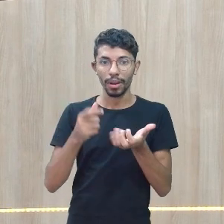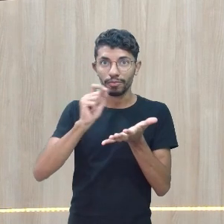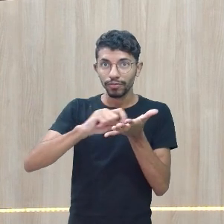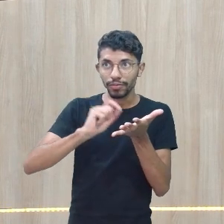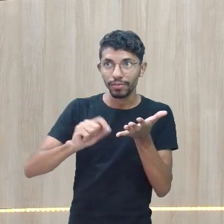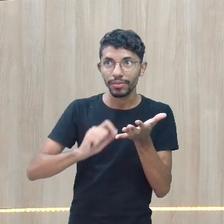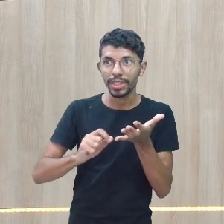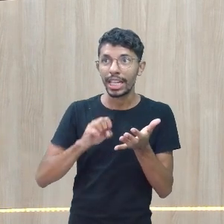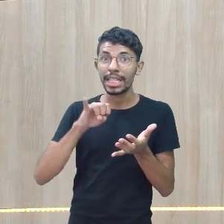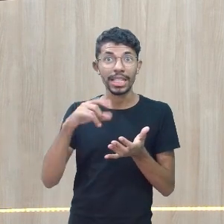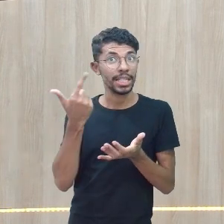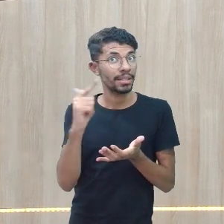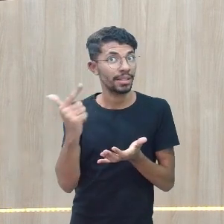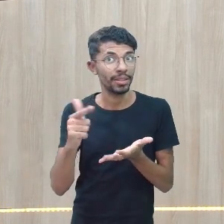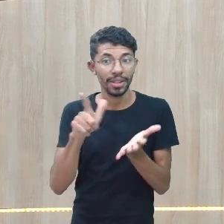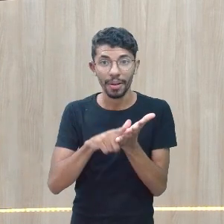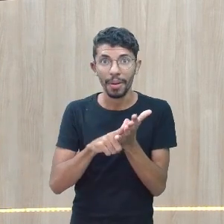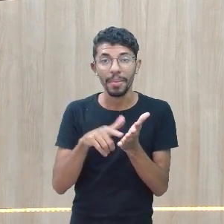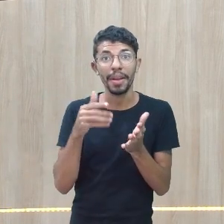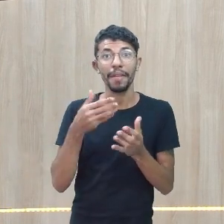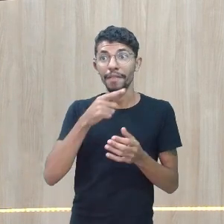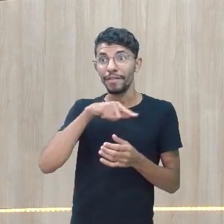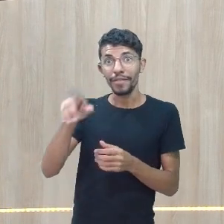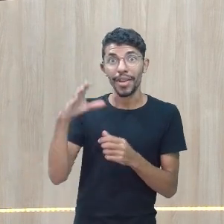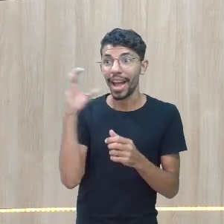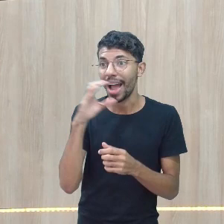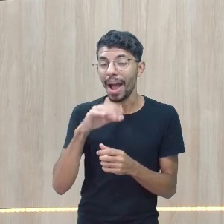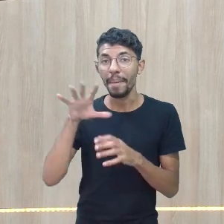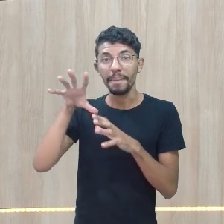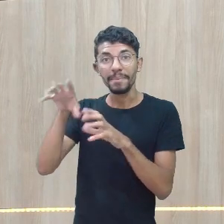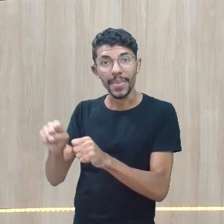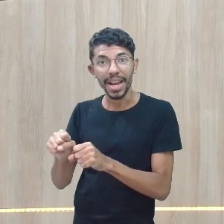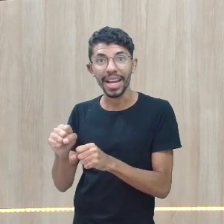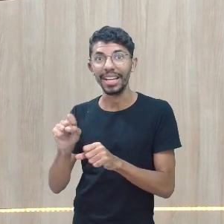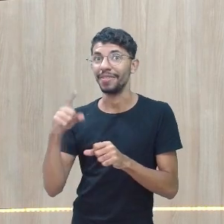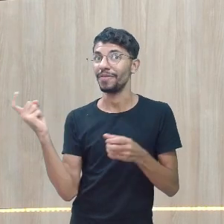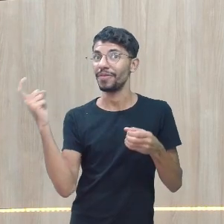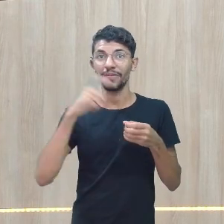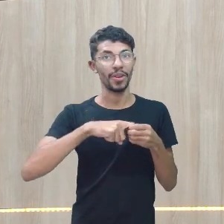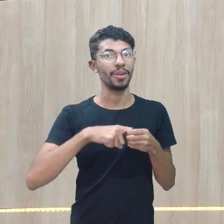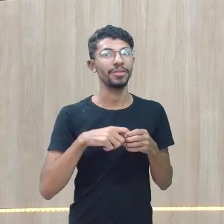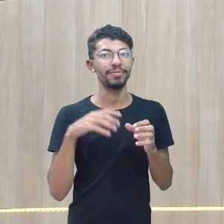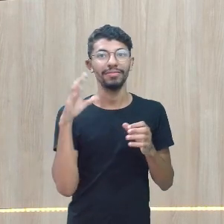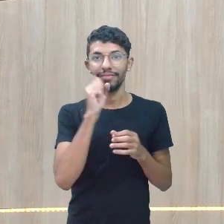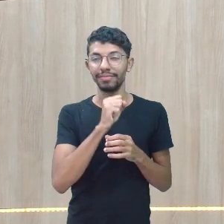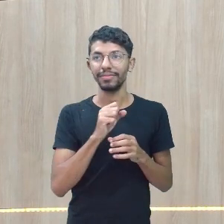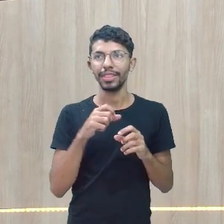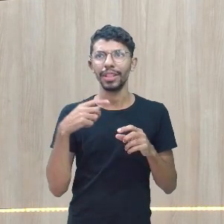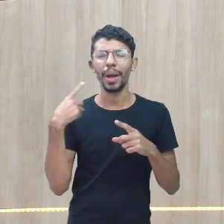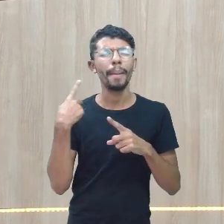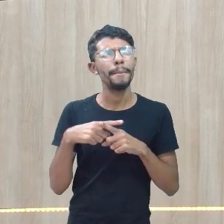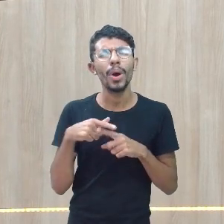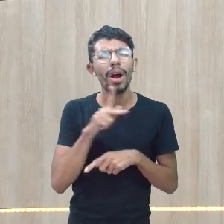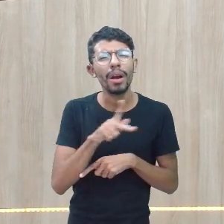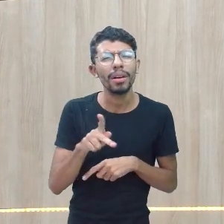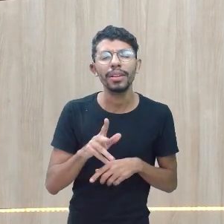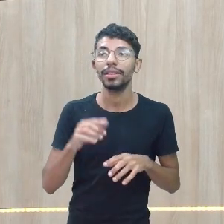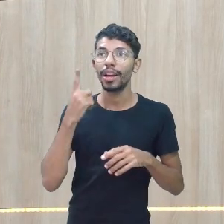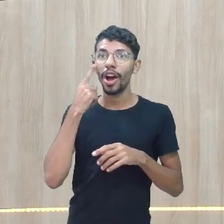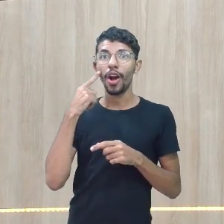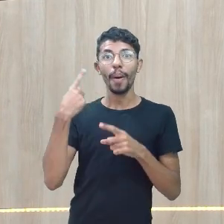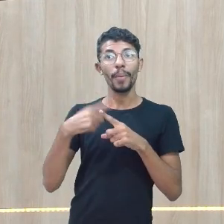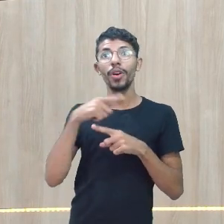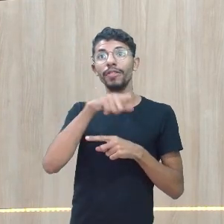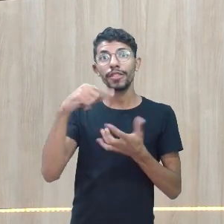Quem não está com o papel aí, corre rapidinho e vai buscar aí esse papel. Por quê, professora? Porque você vai anotar